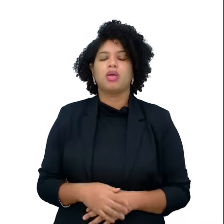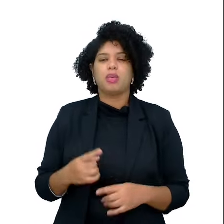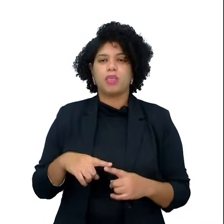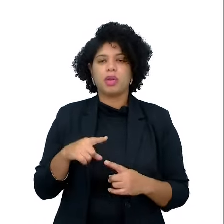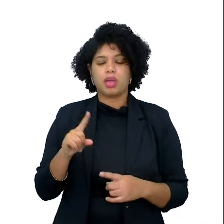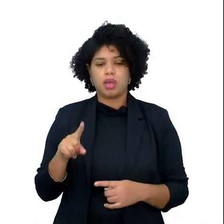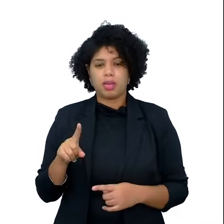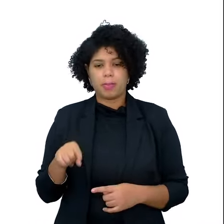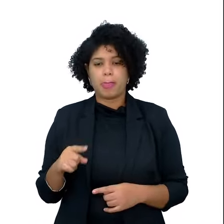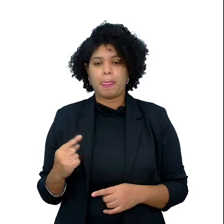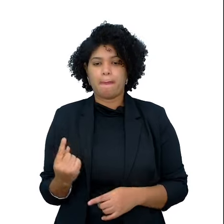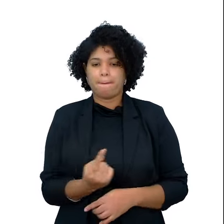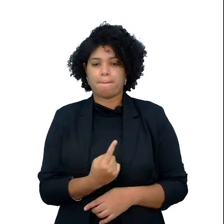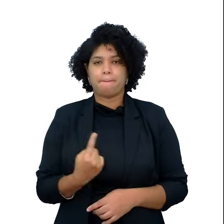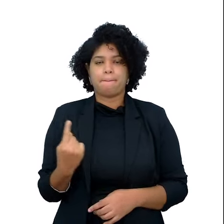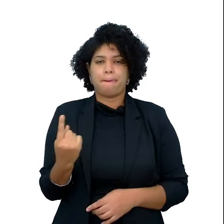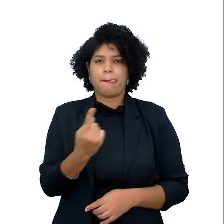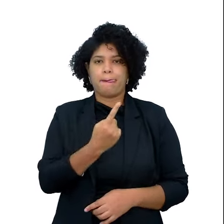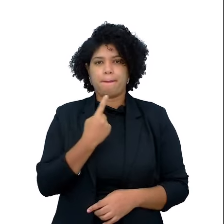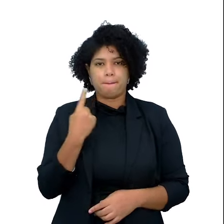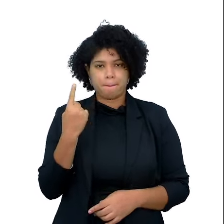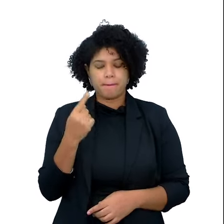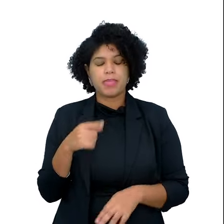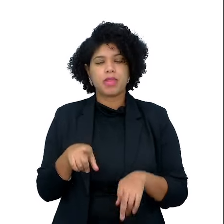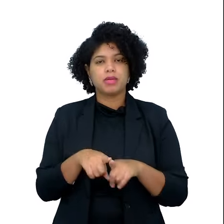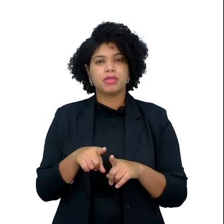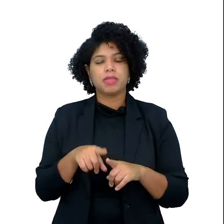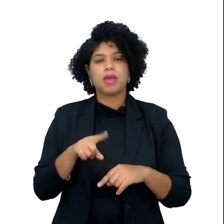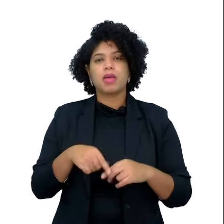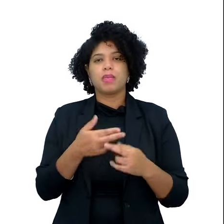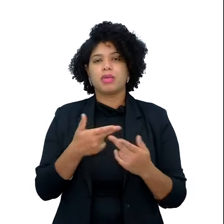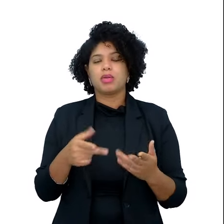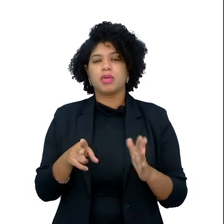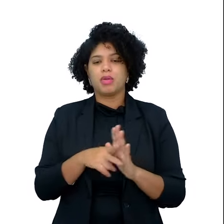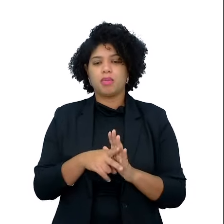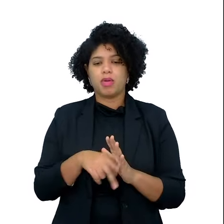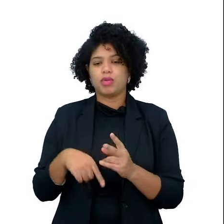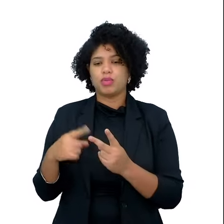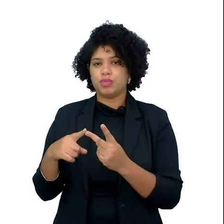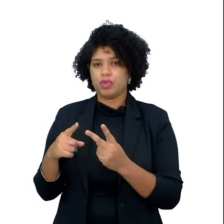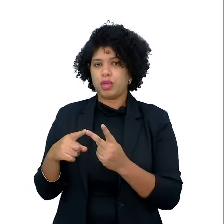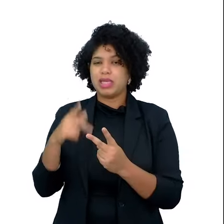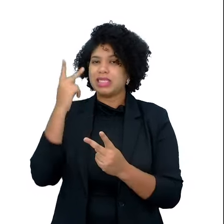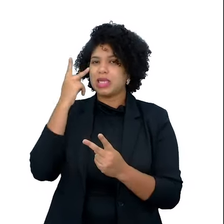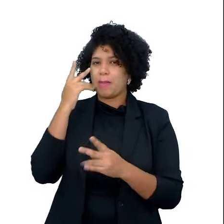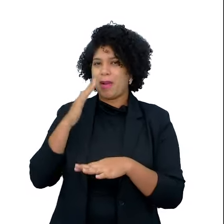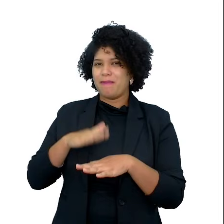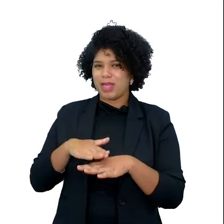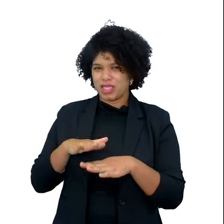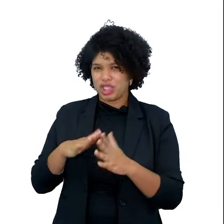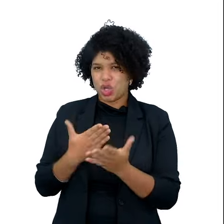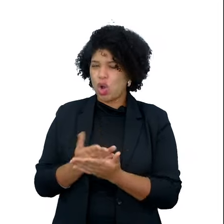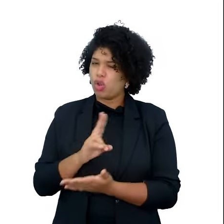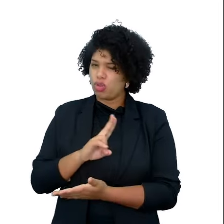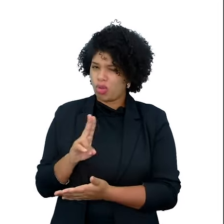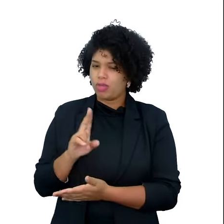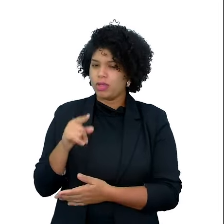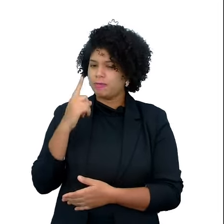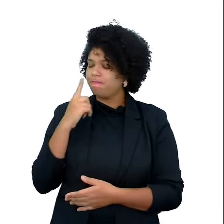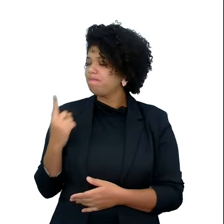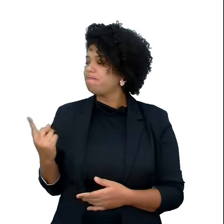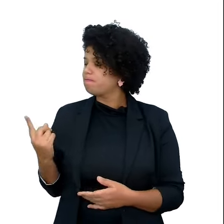espiral, e também o material de São Paulo faz escola, já que a terceira série do ensino médio ainda